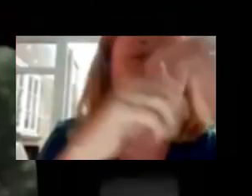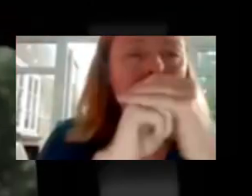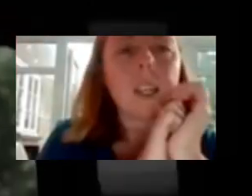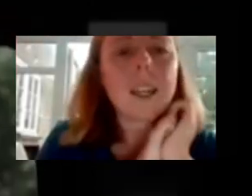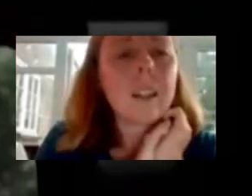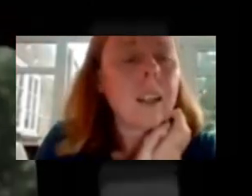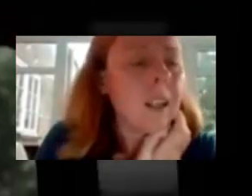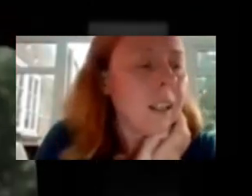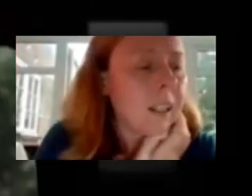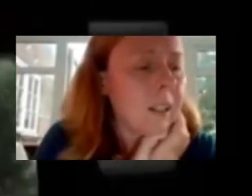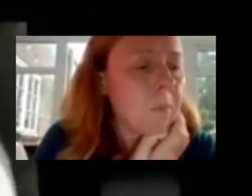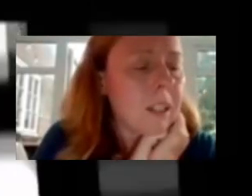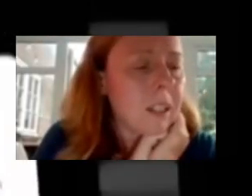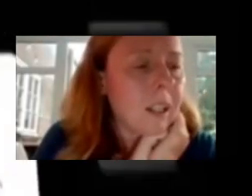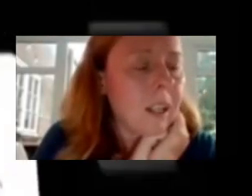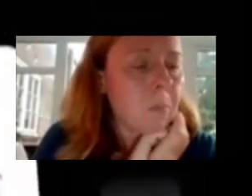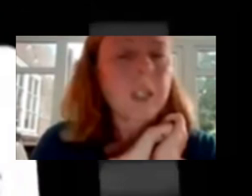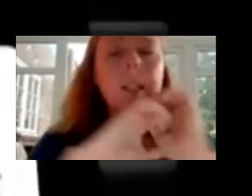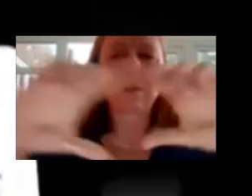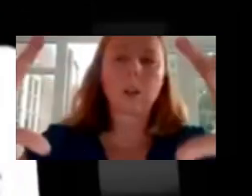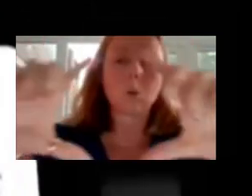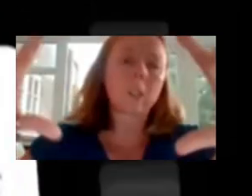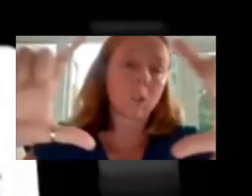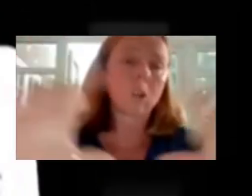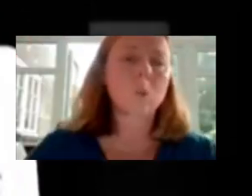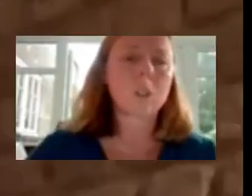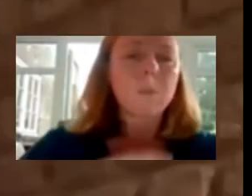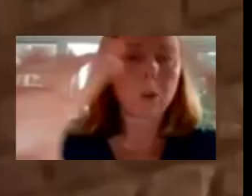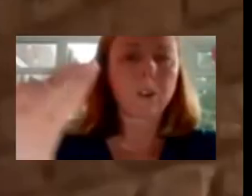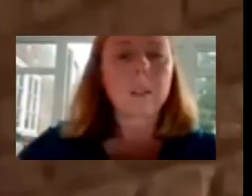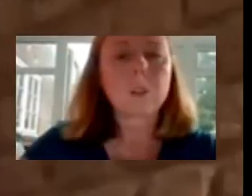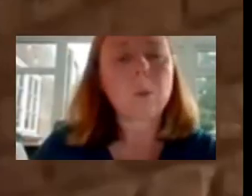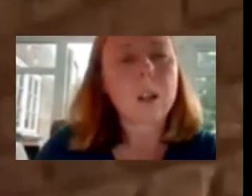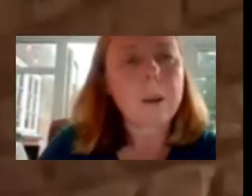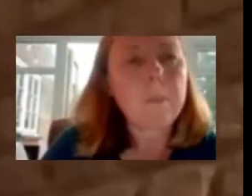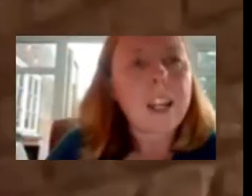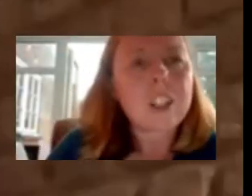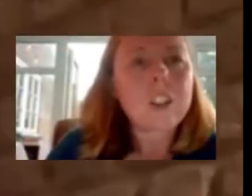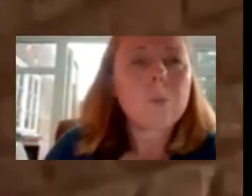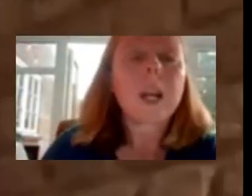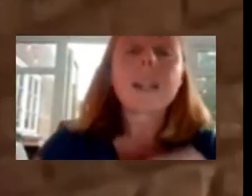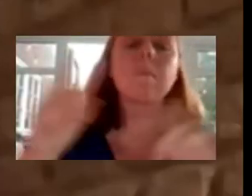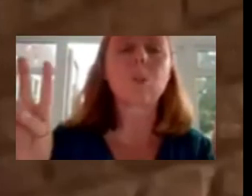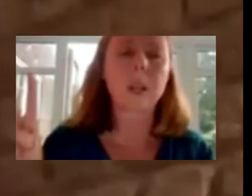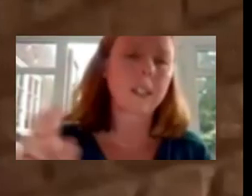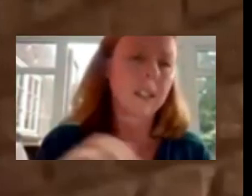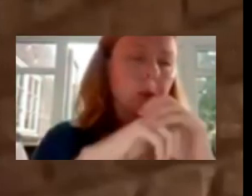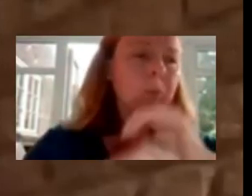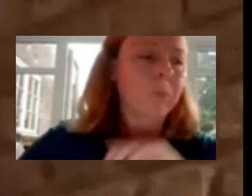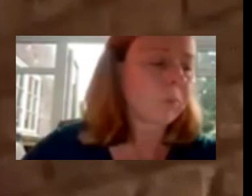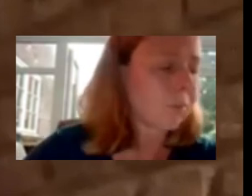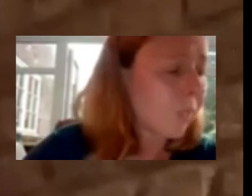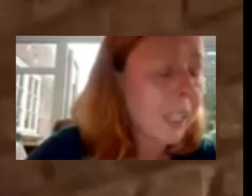estrelando Michael Caine, mas ela, por exemplo, ela usa, e nós usamos, aproveitamos para usar uma imagem de um casamento